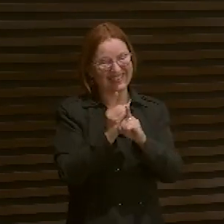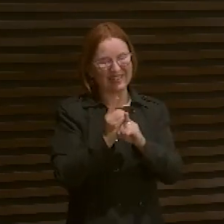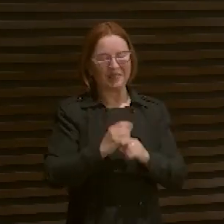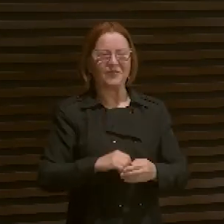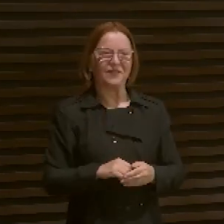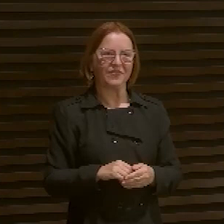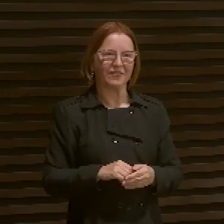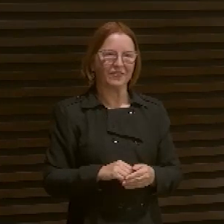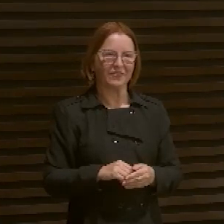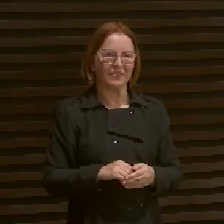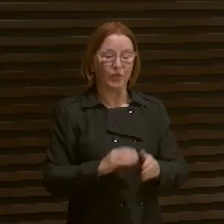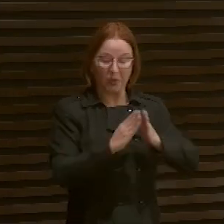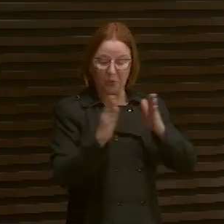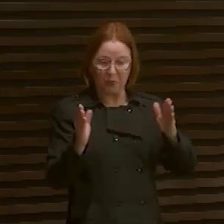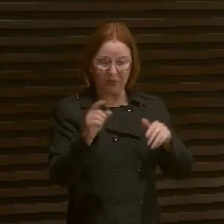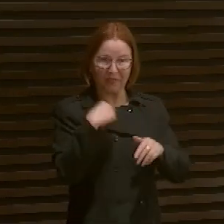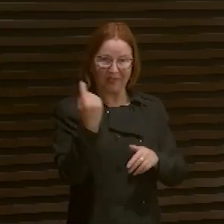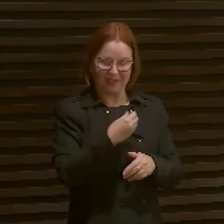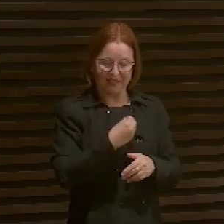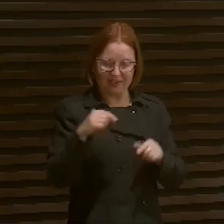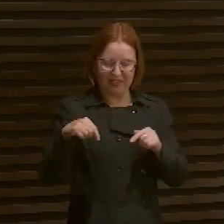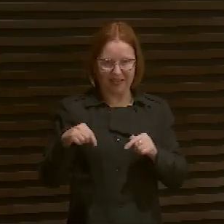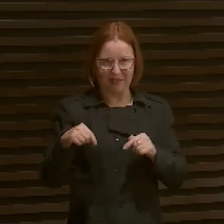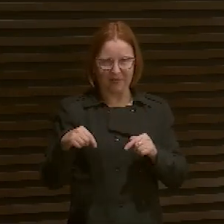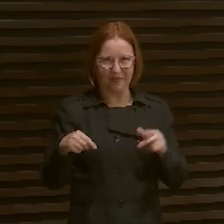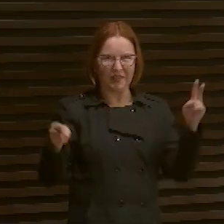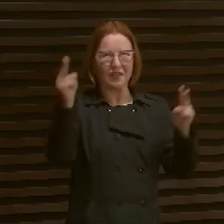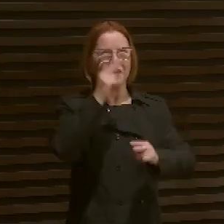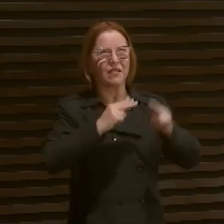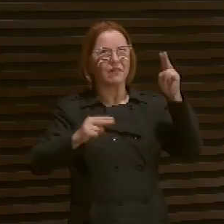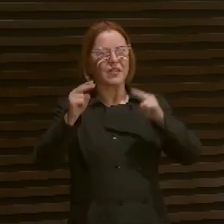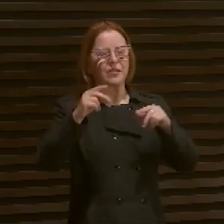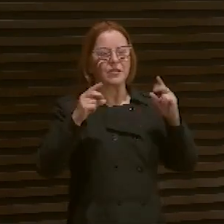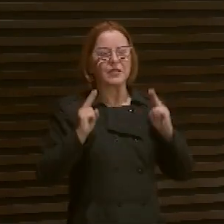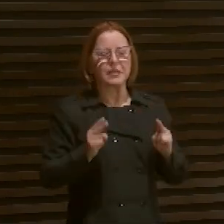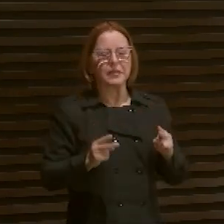Enquanto nós estivermos aqui, queridos irmãos, o vento sempre será contrário.